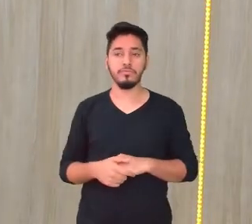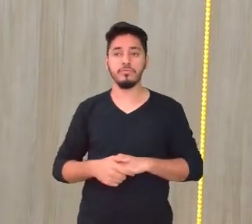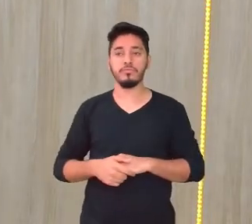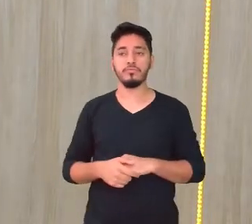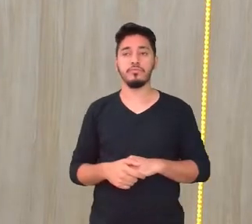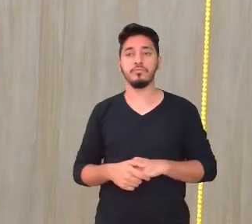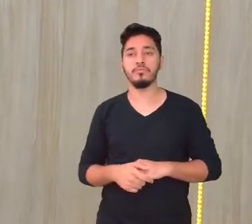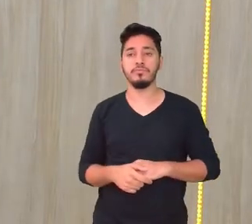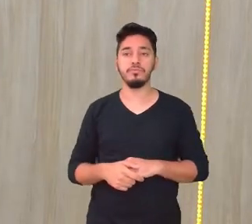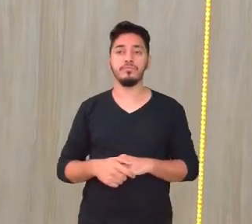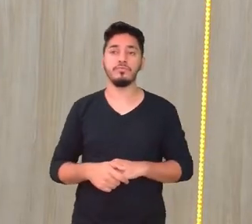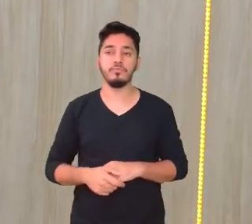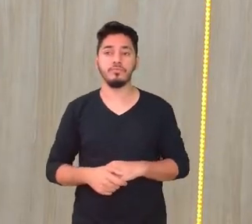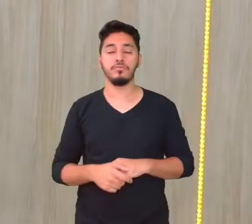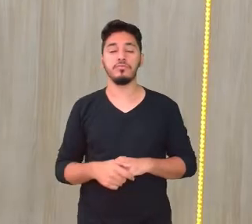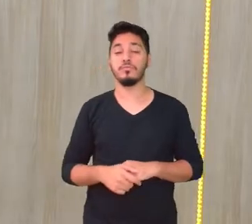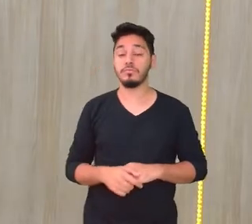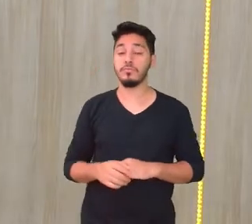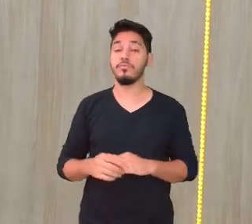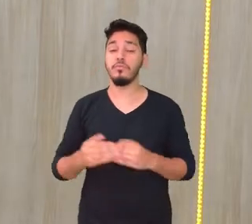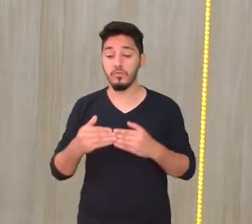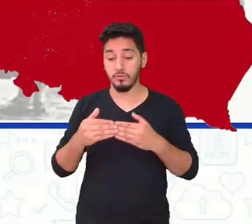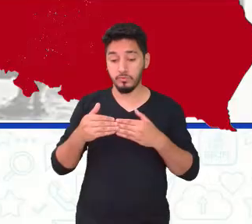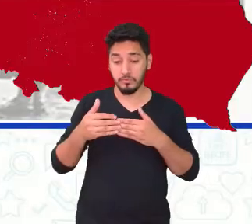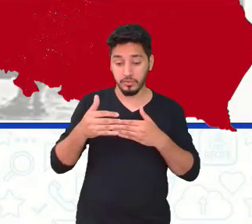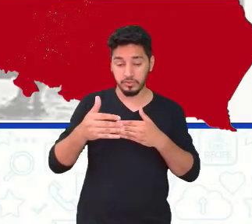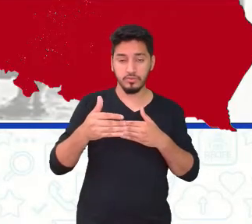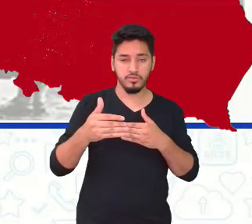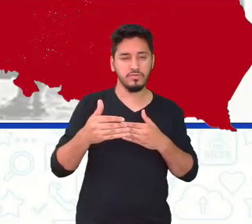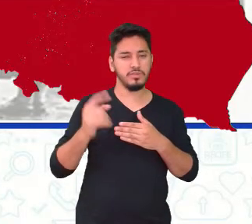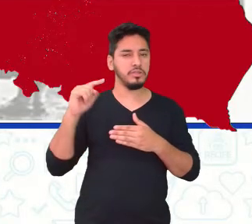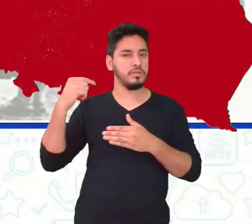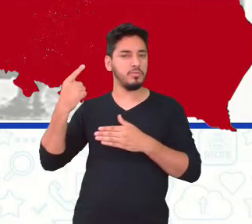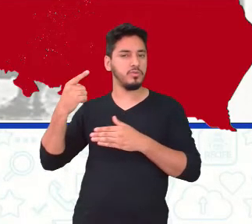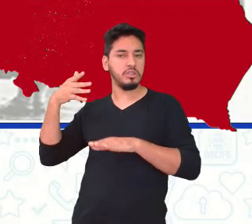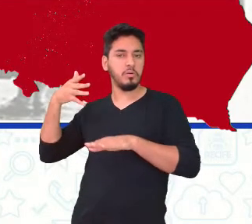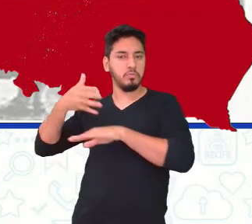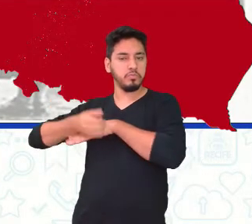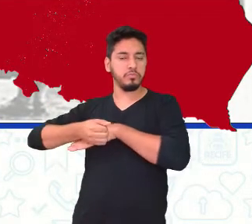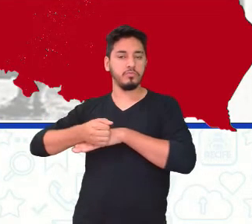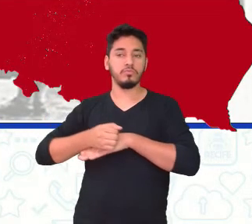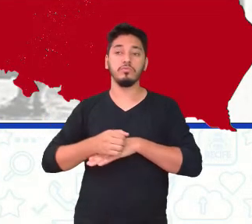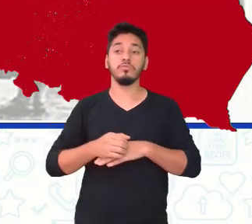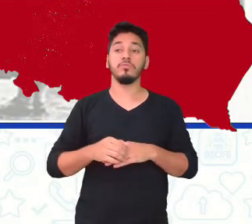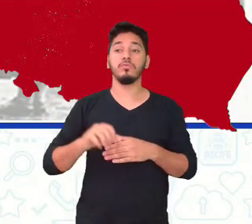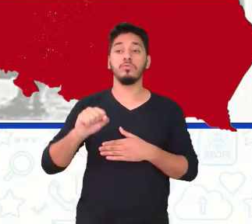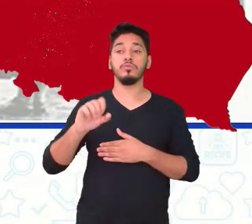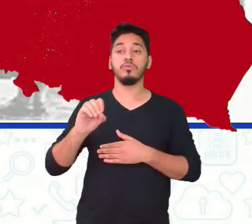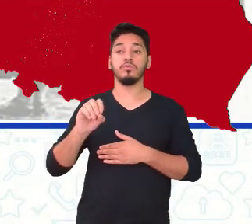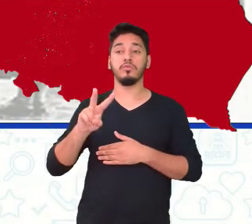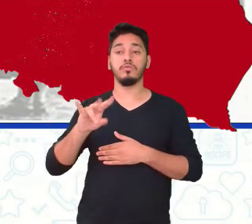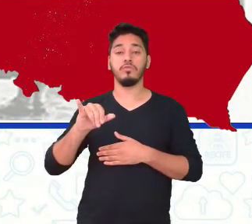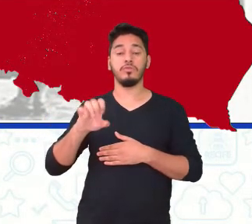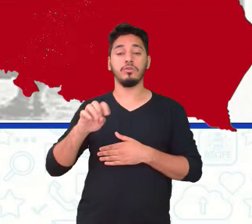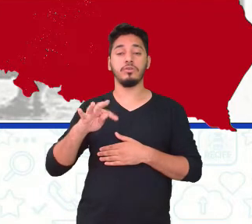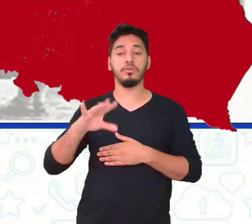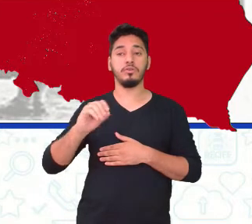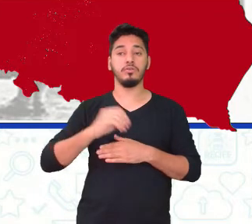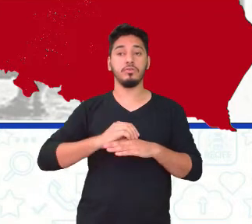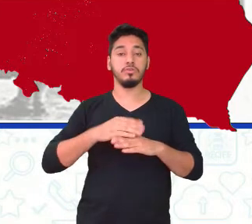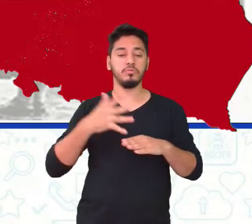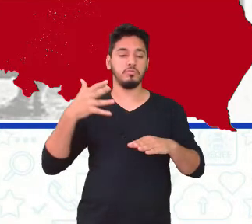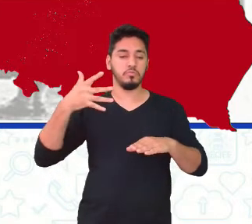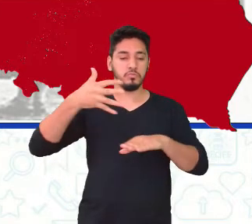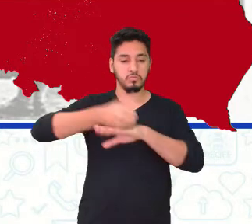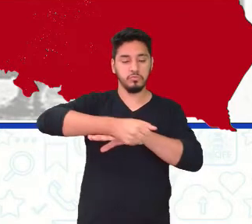aqui que um pouco mais na frente, né, depois dessa invasão, os soviéticos, né, eles atacam a outra parte,